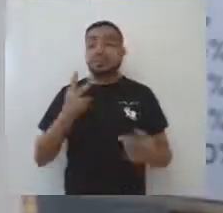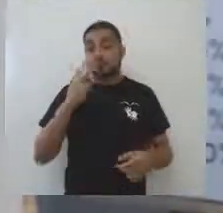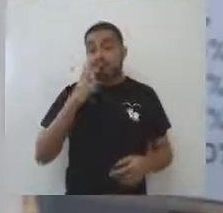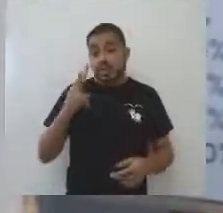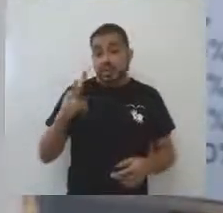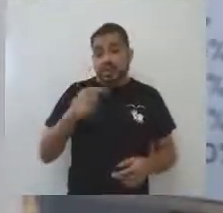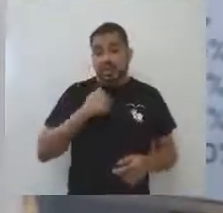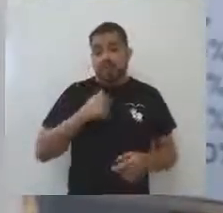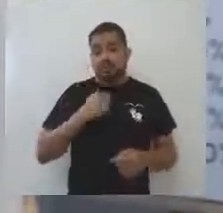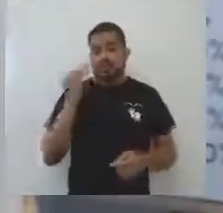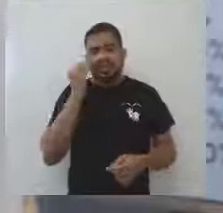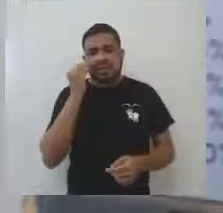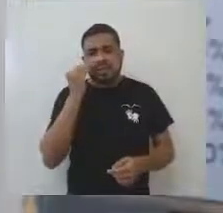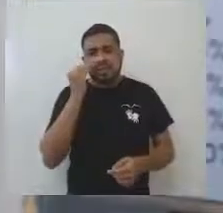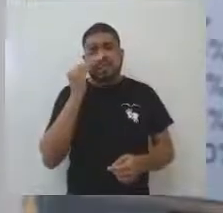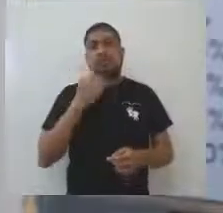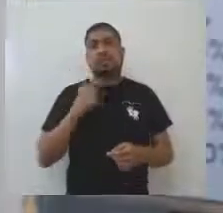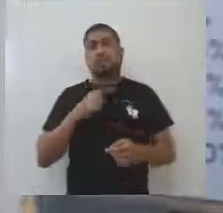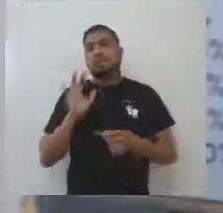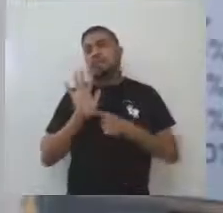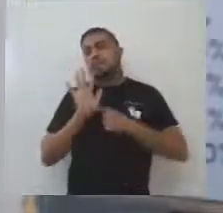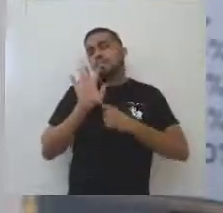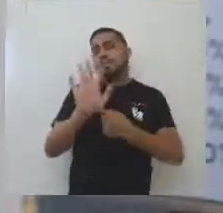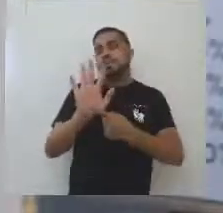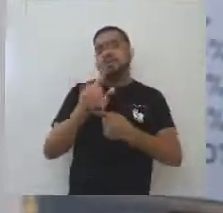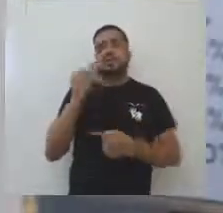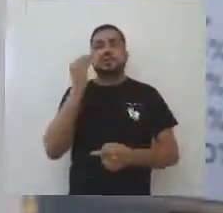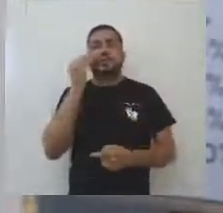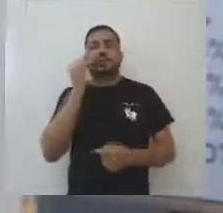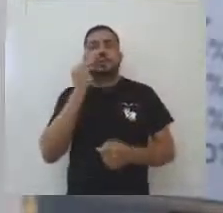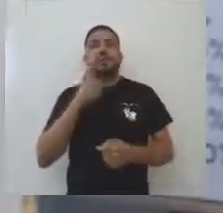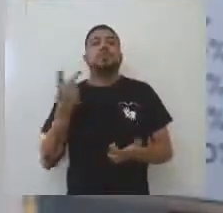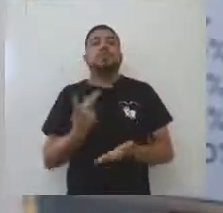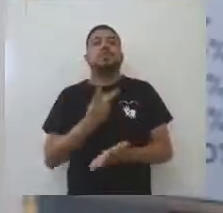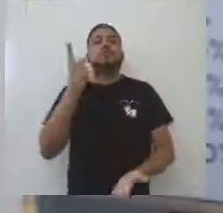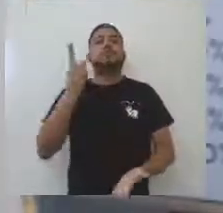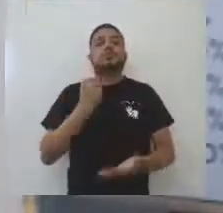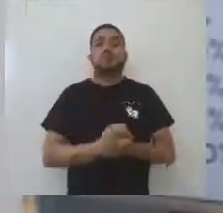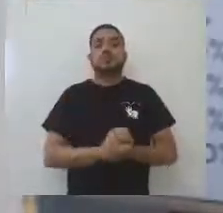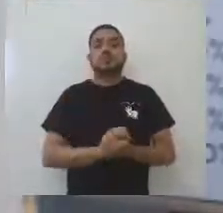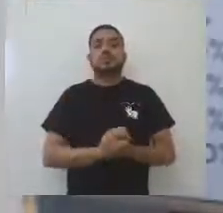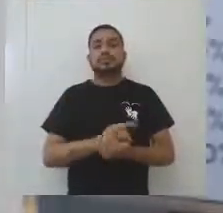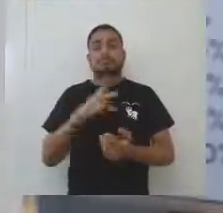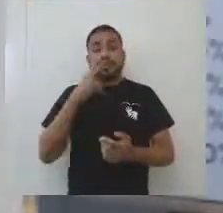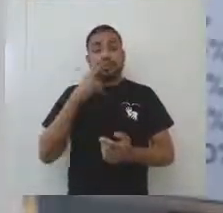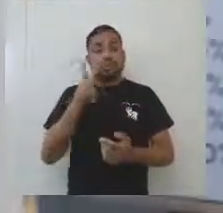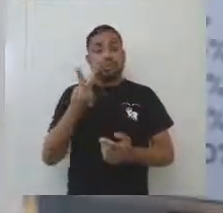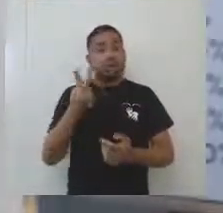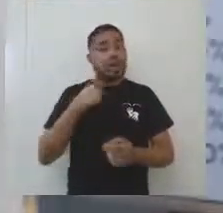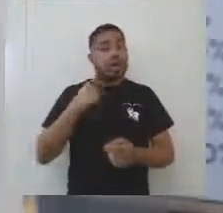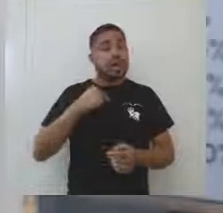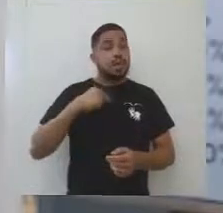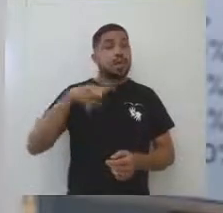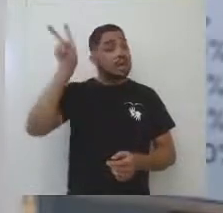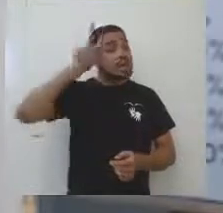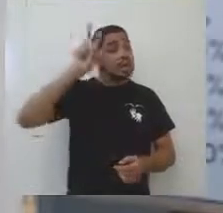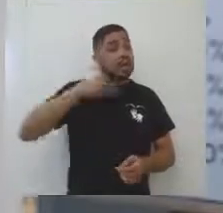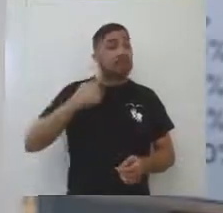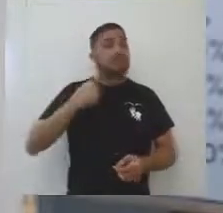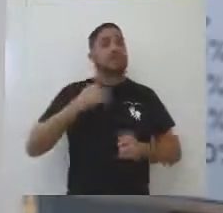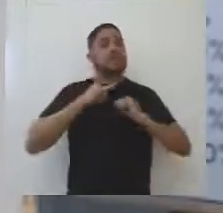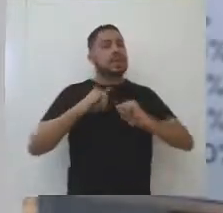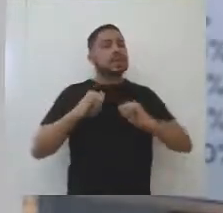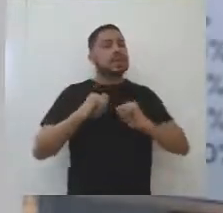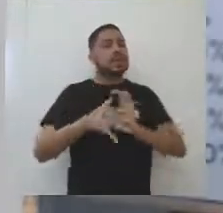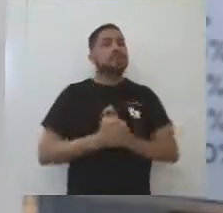quando eu te dou essa possibilidade, quando eu te mostro essa possibilidade, o que é que vai acontecer? Olhe, lembrem que eu disse, preste atenção,